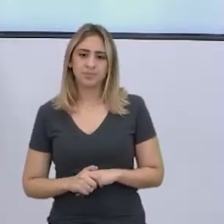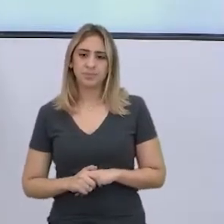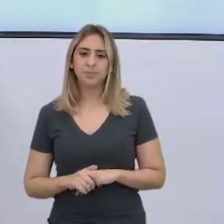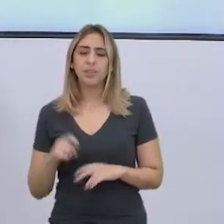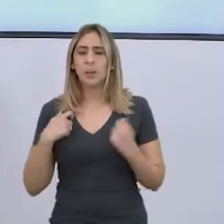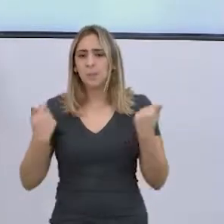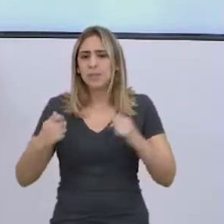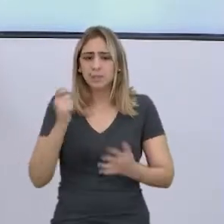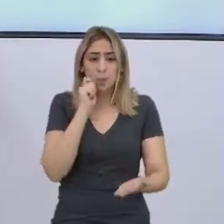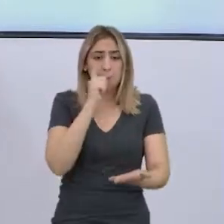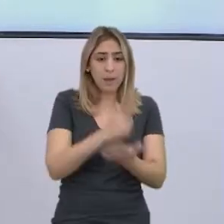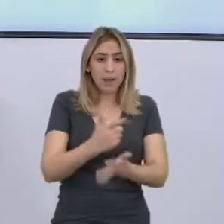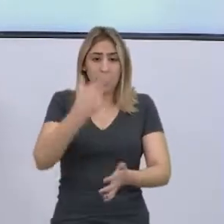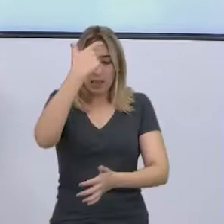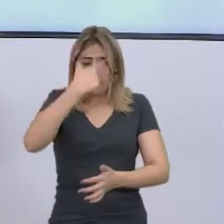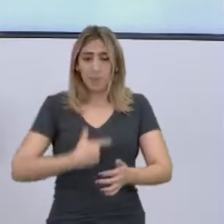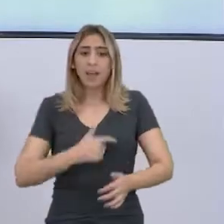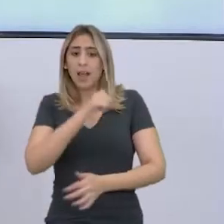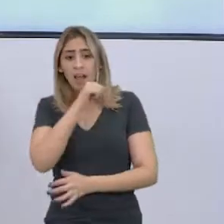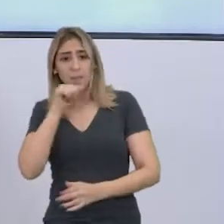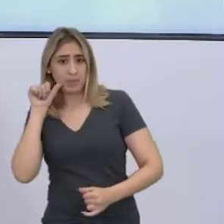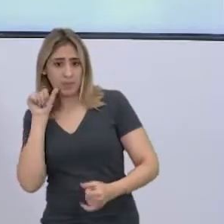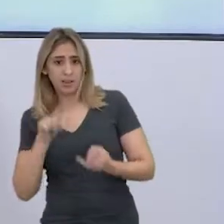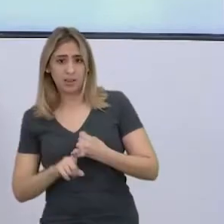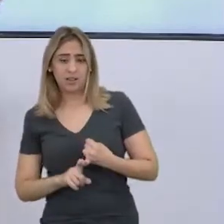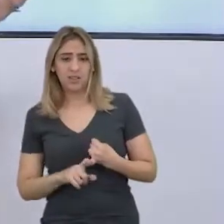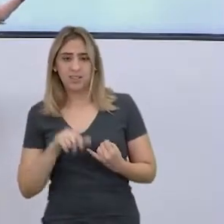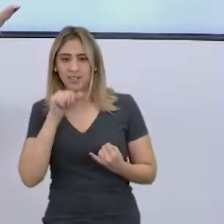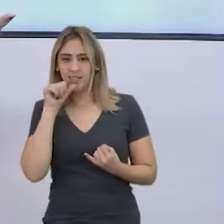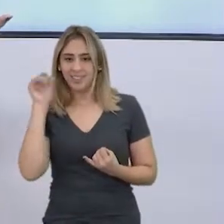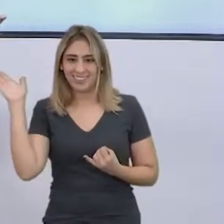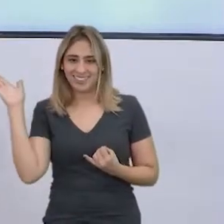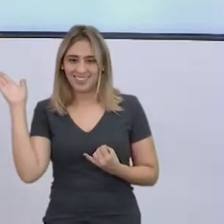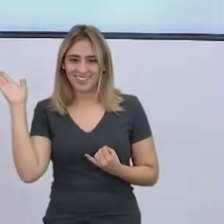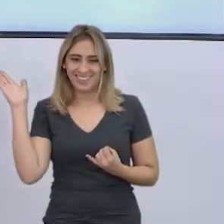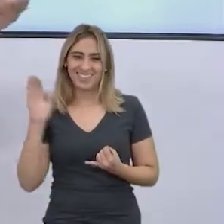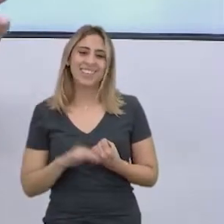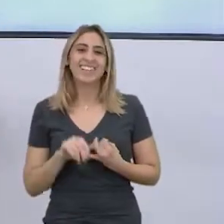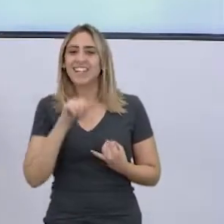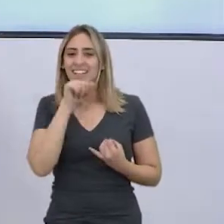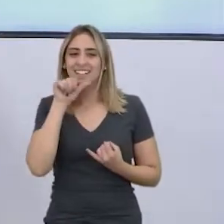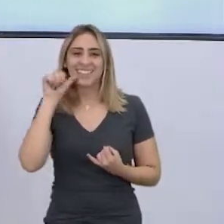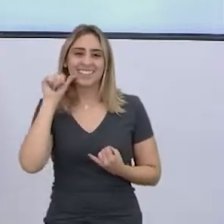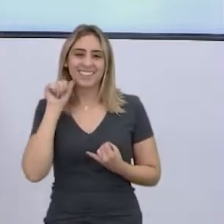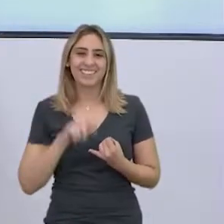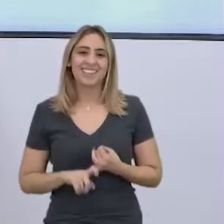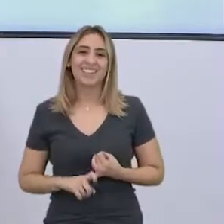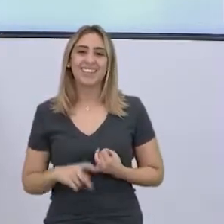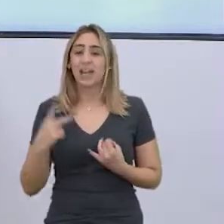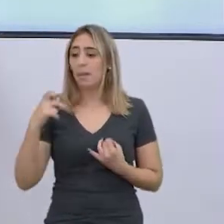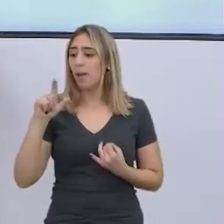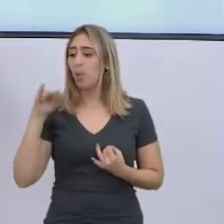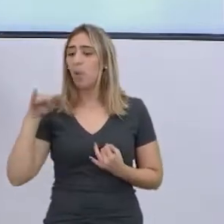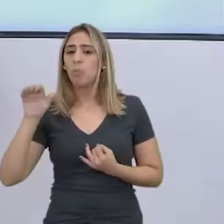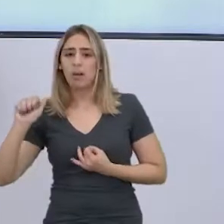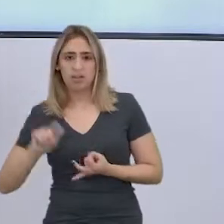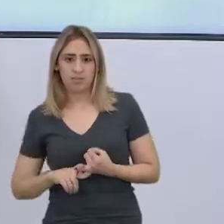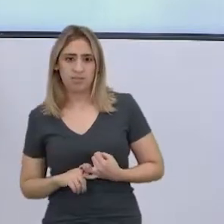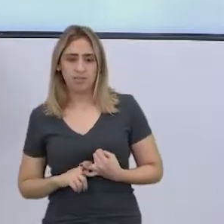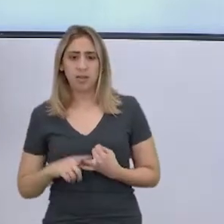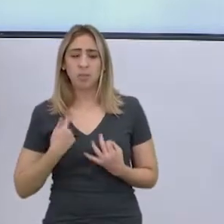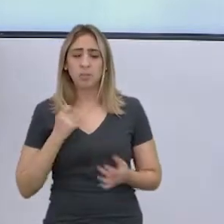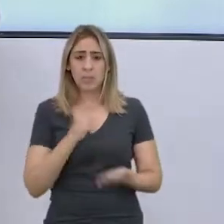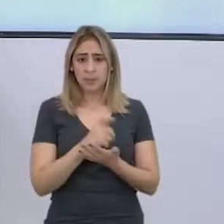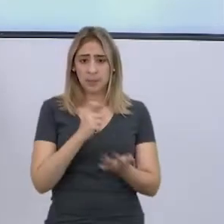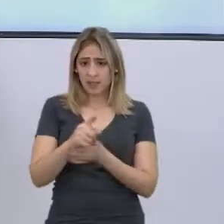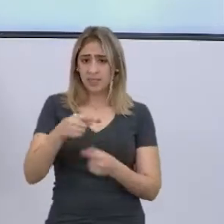Eu tenho que pagar a mim, a Bianca, eu sempre erro o lado aqui, a Bianca e a Paloma. E eu preciso pagar